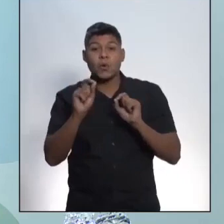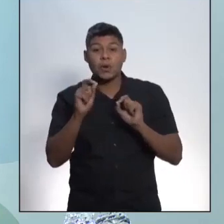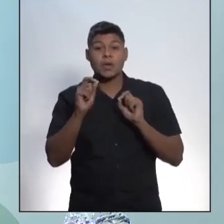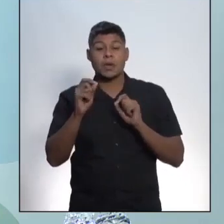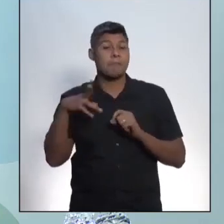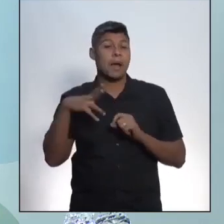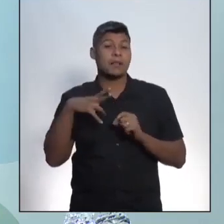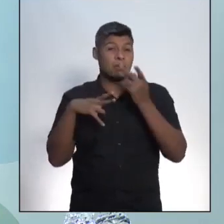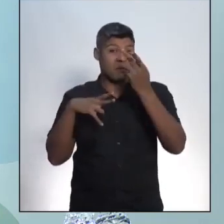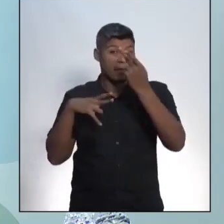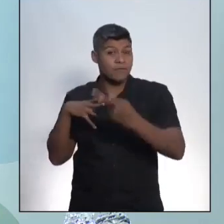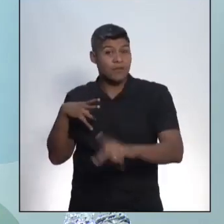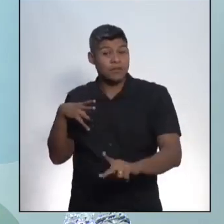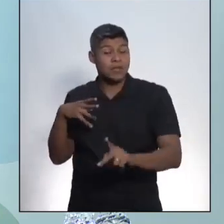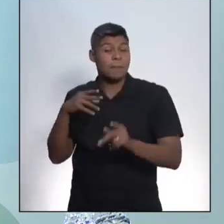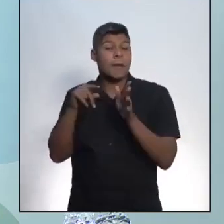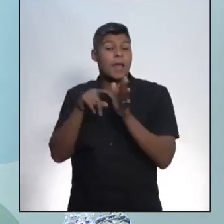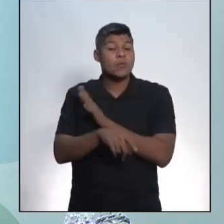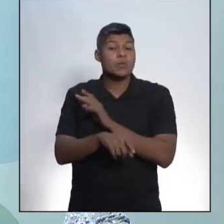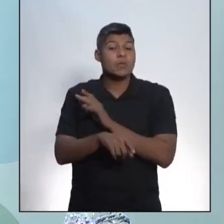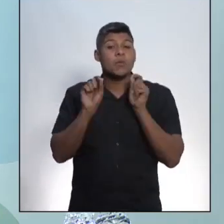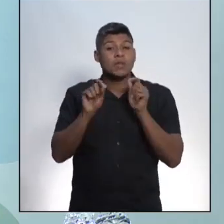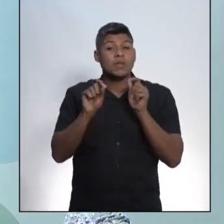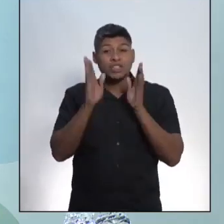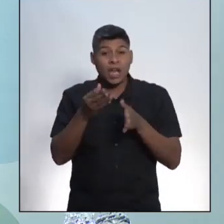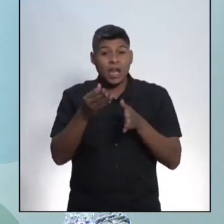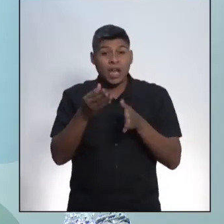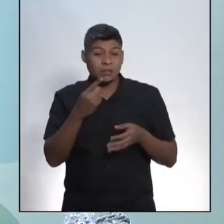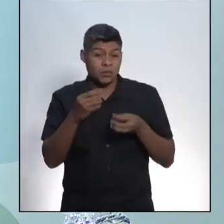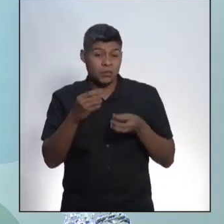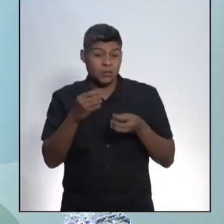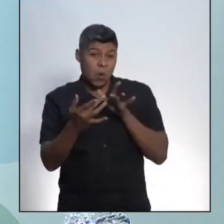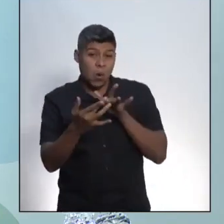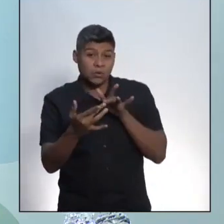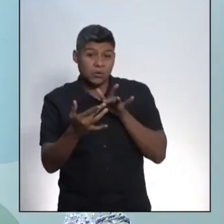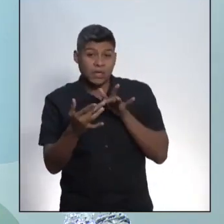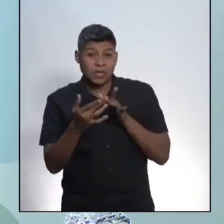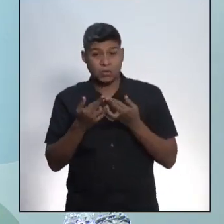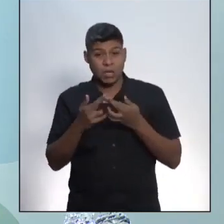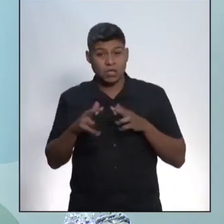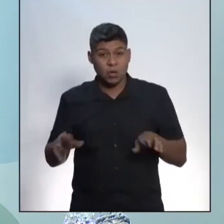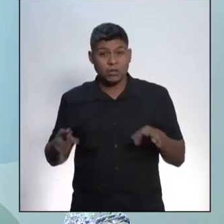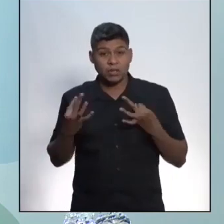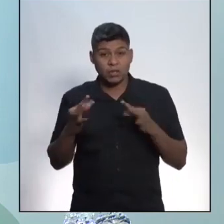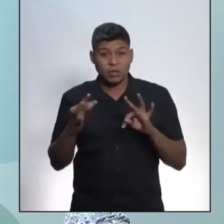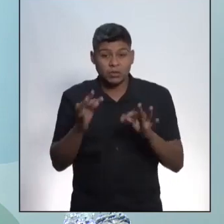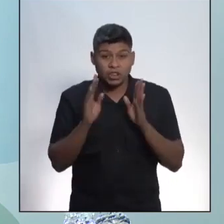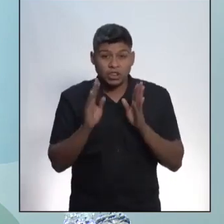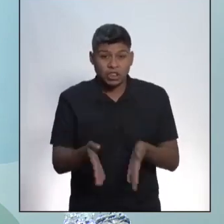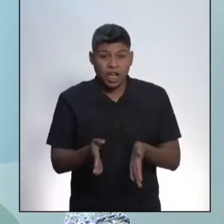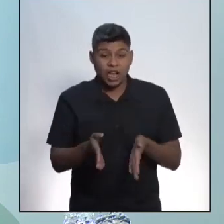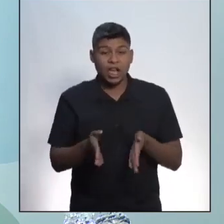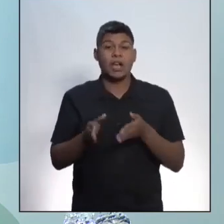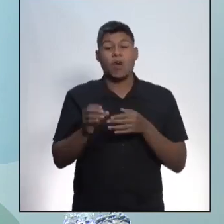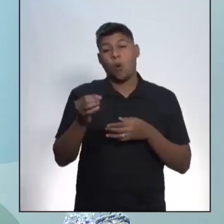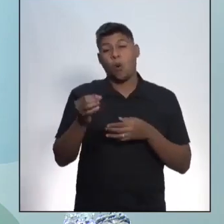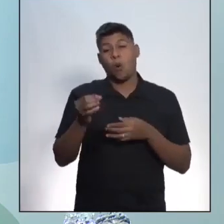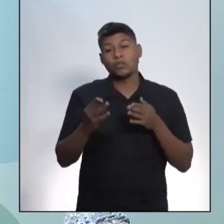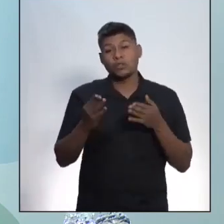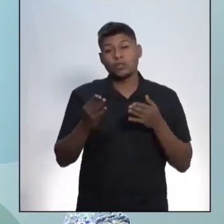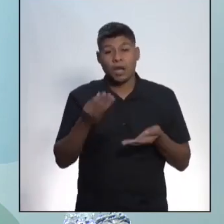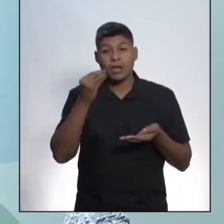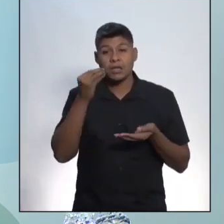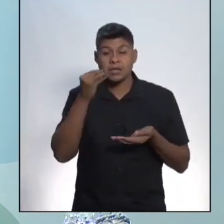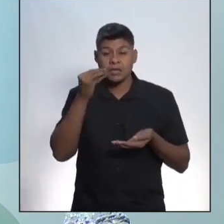particularmente para você, quero perguntar se você já tinha intimidade com soluções tecnológicas, se você já se considera